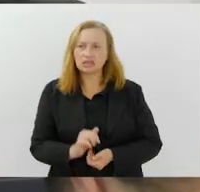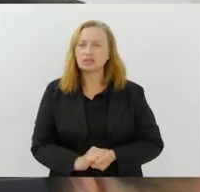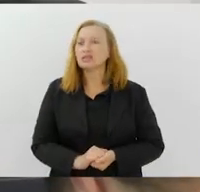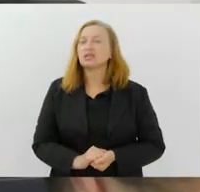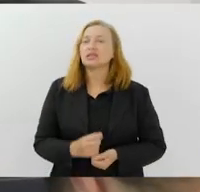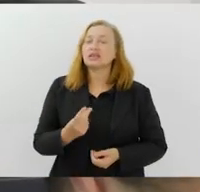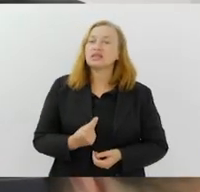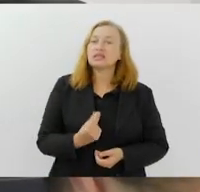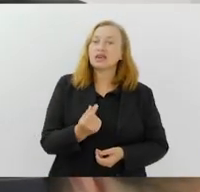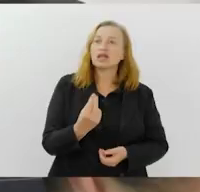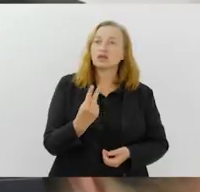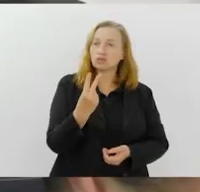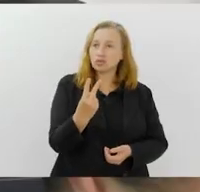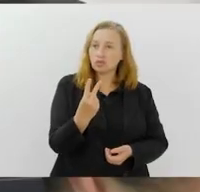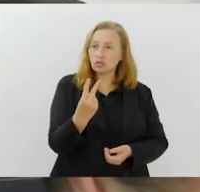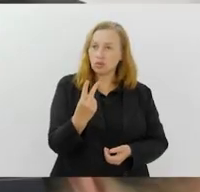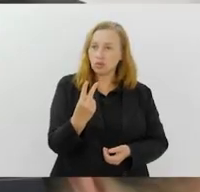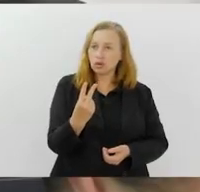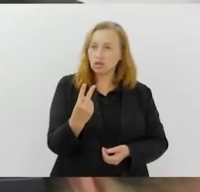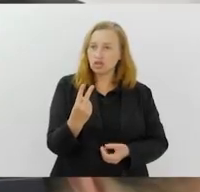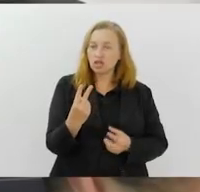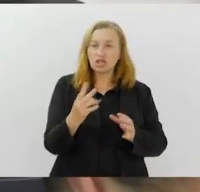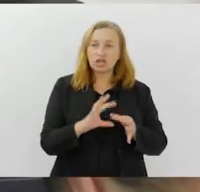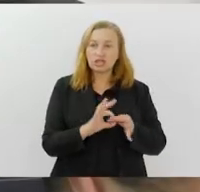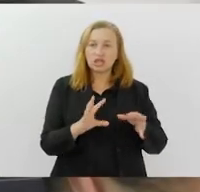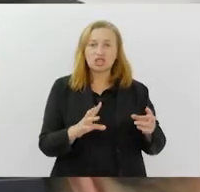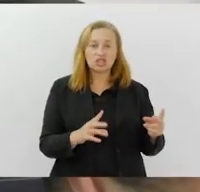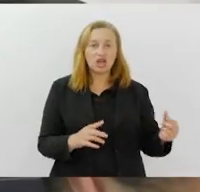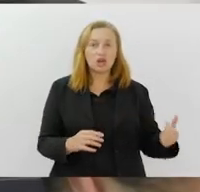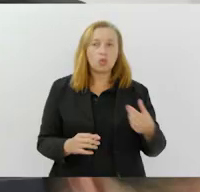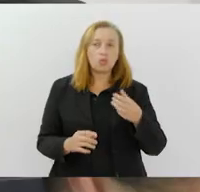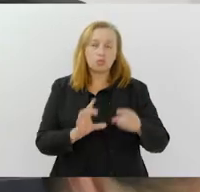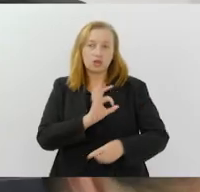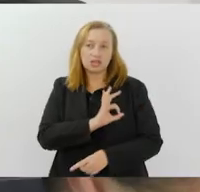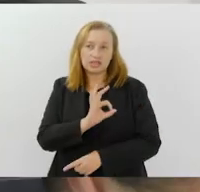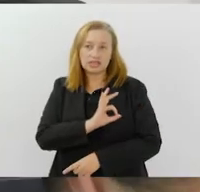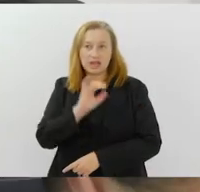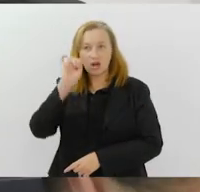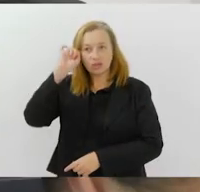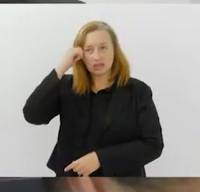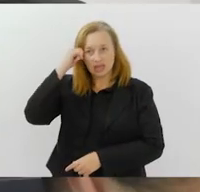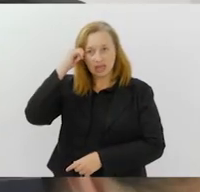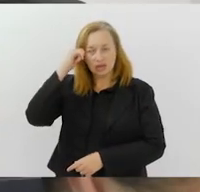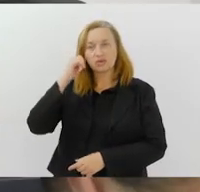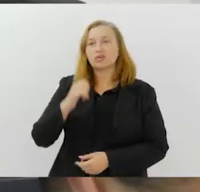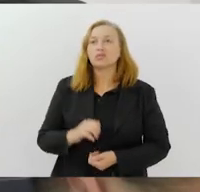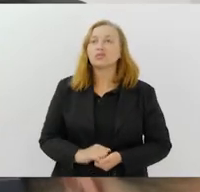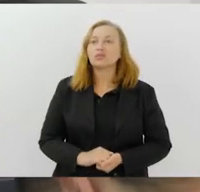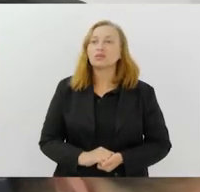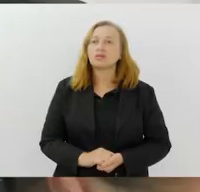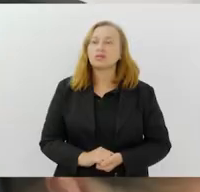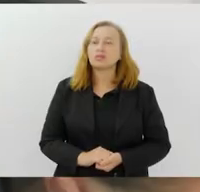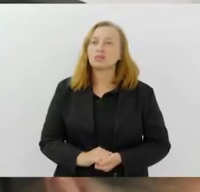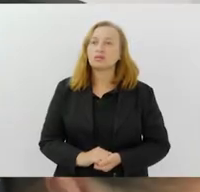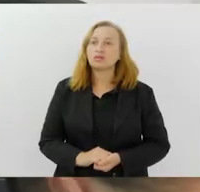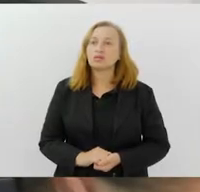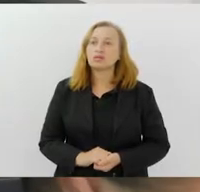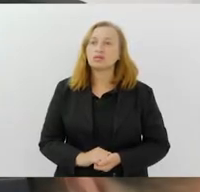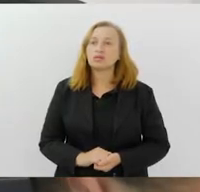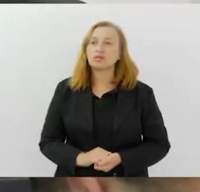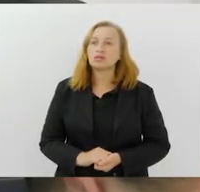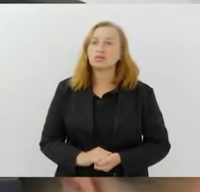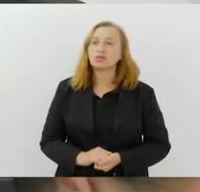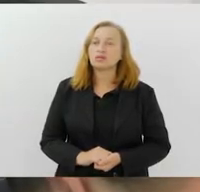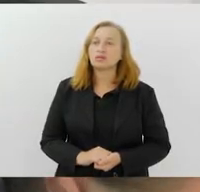saíram dois ficaram na árvore e deixaram o negrão o bucha ali